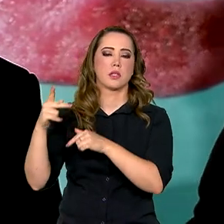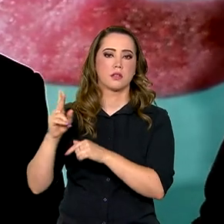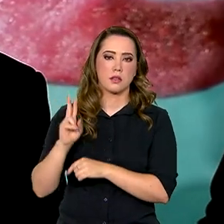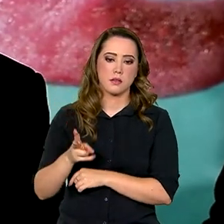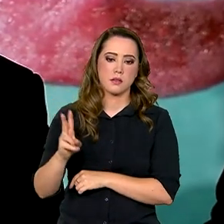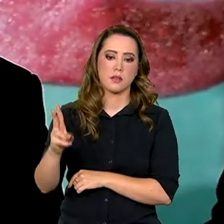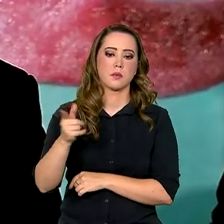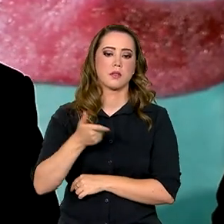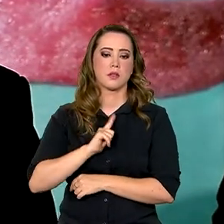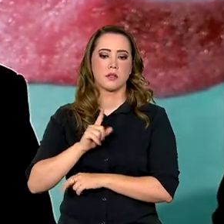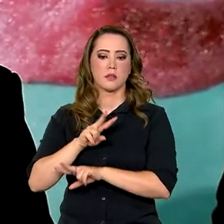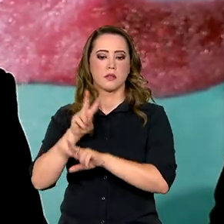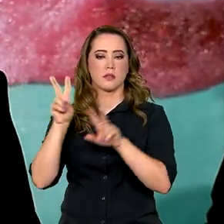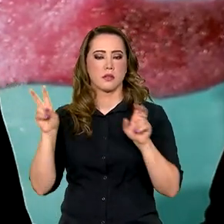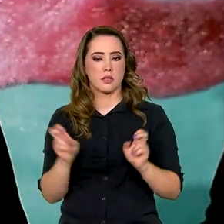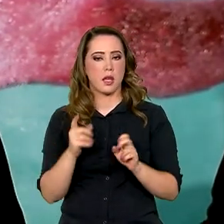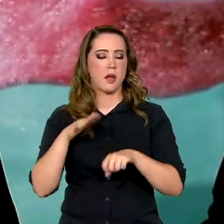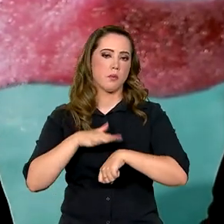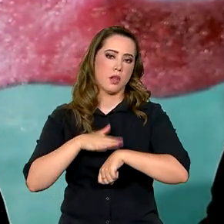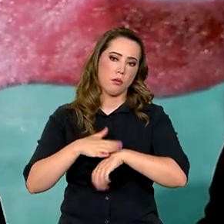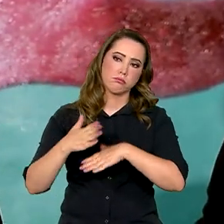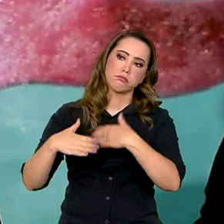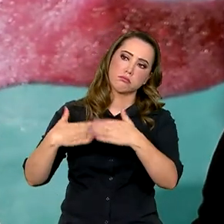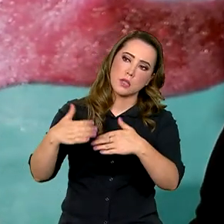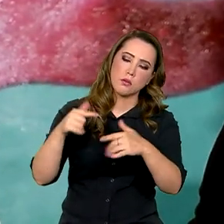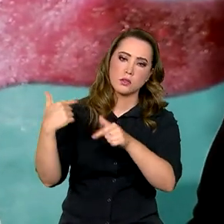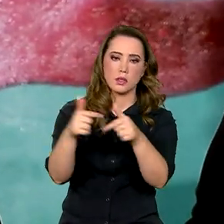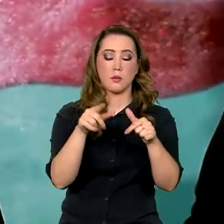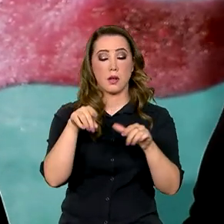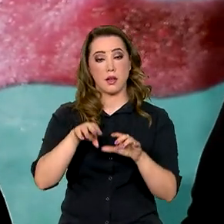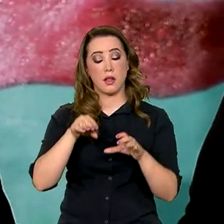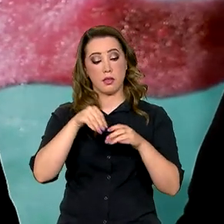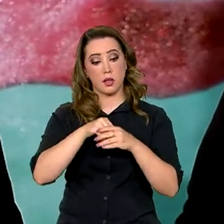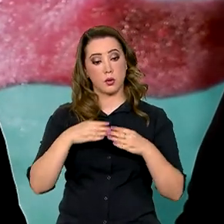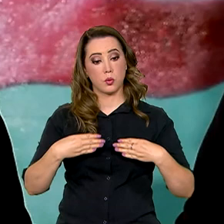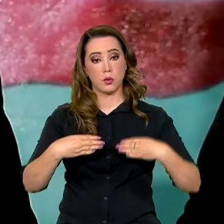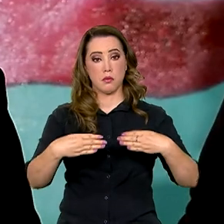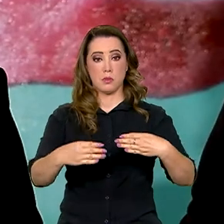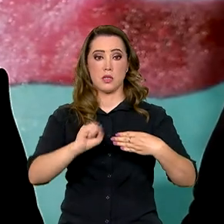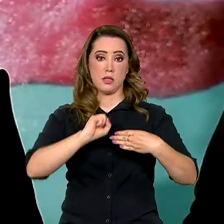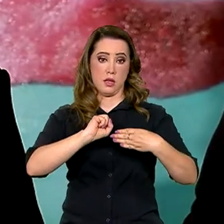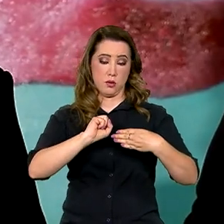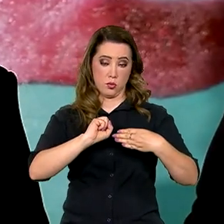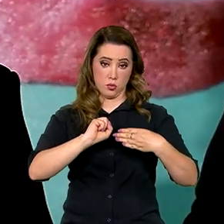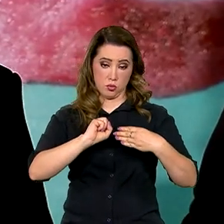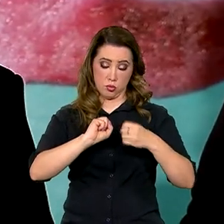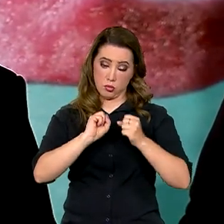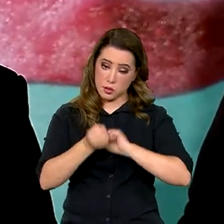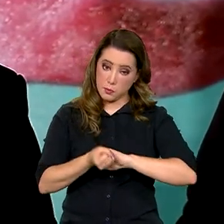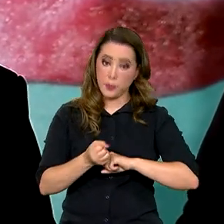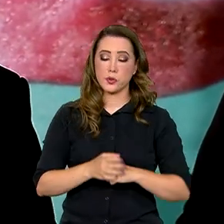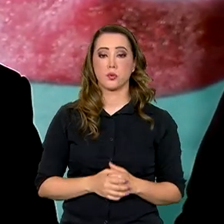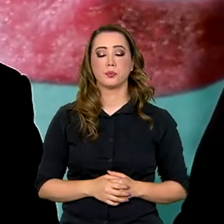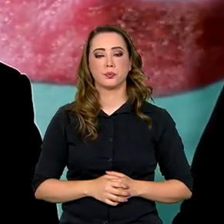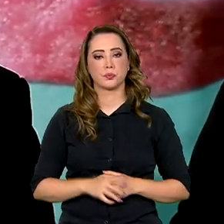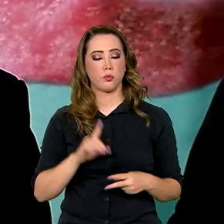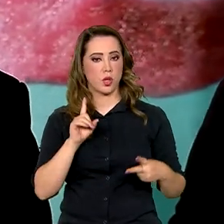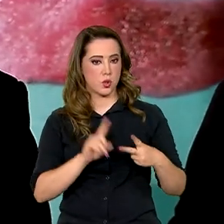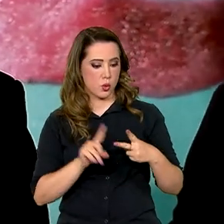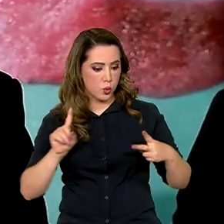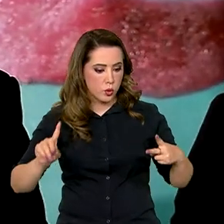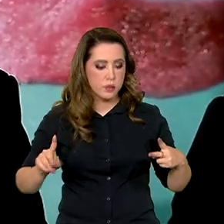perpetue no que diz respeito ao tempo que ficaria a frente do Ministério do Esporte e o segundo e principal objetivo e Missão